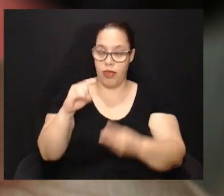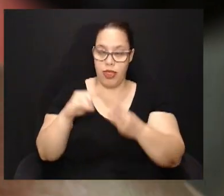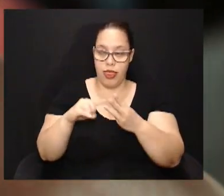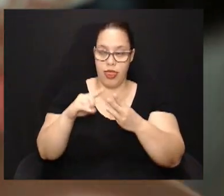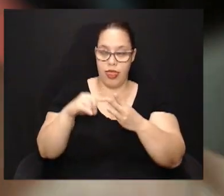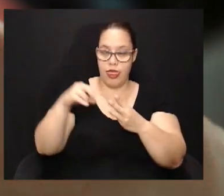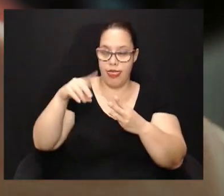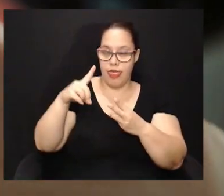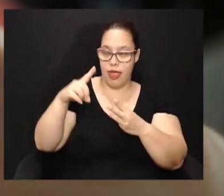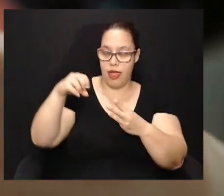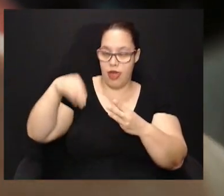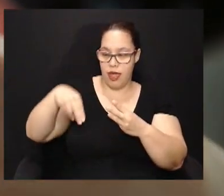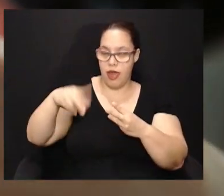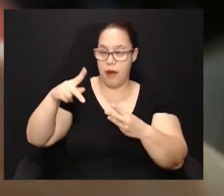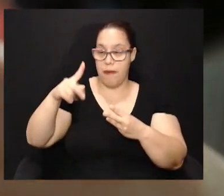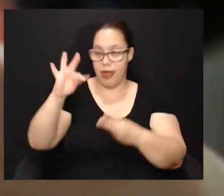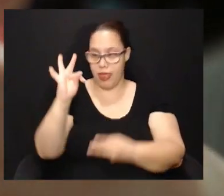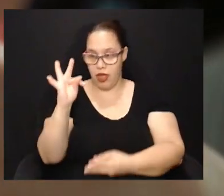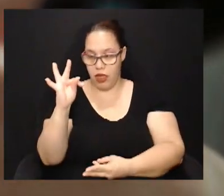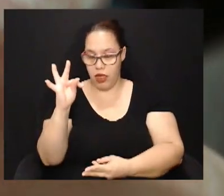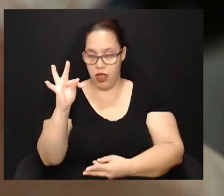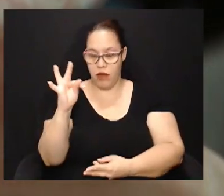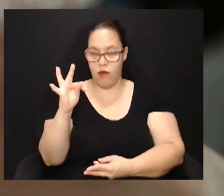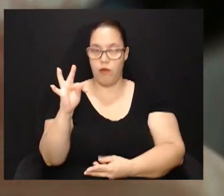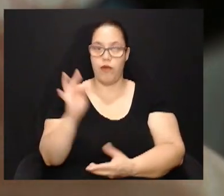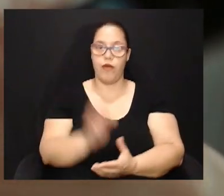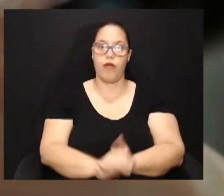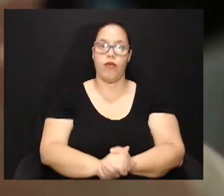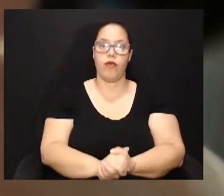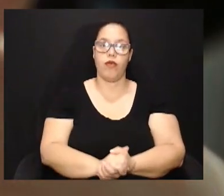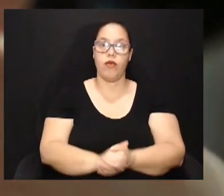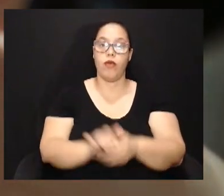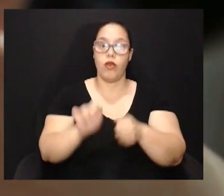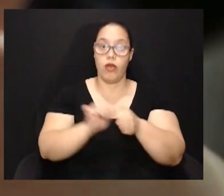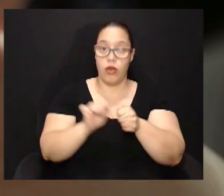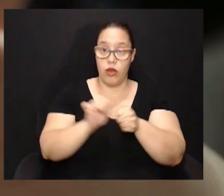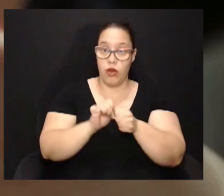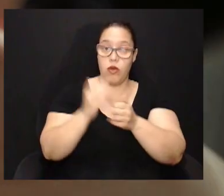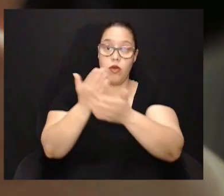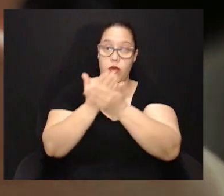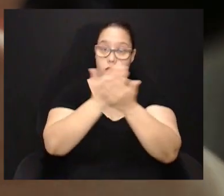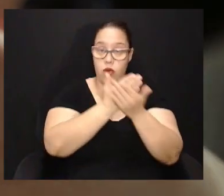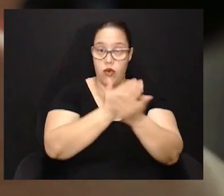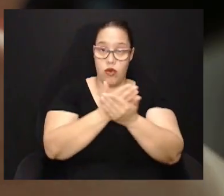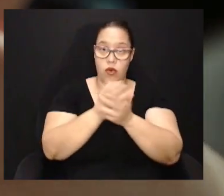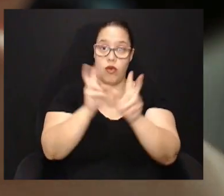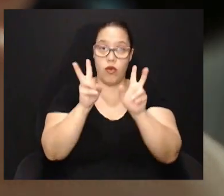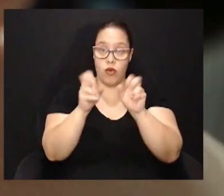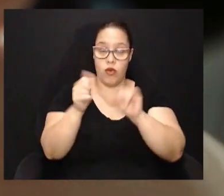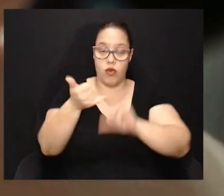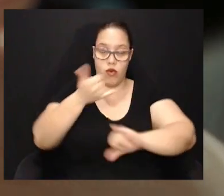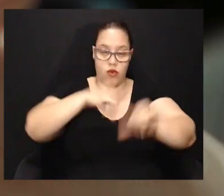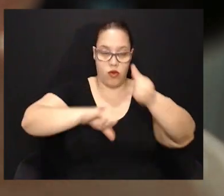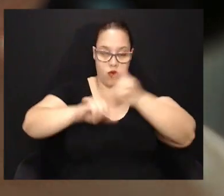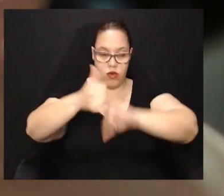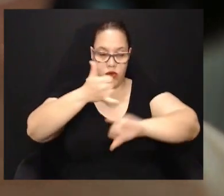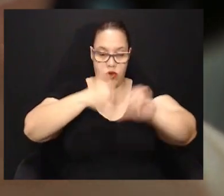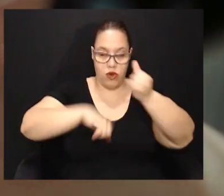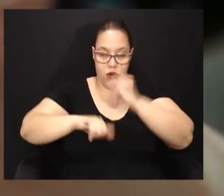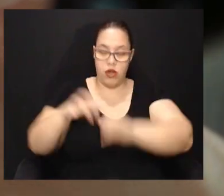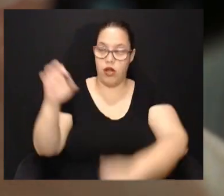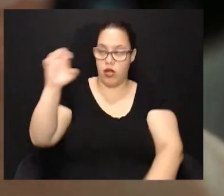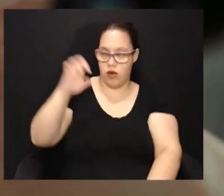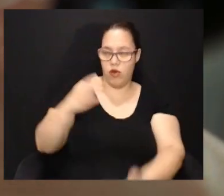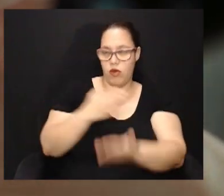e DMPT. O DMPT, foram realizados uma série de estudos sobre essas substâncias, na